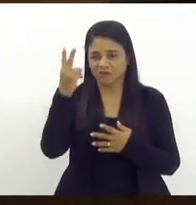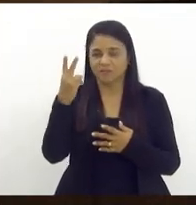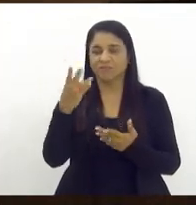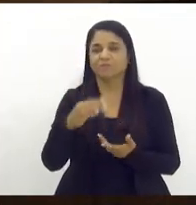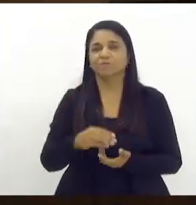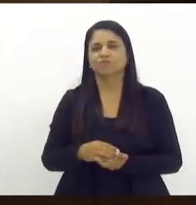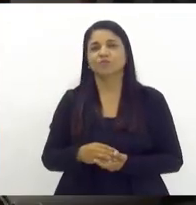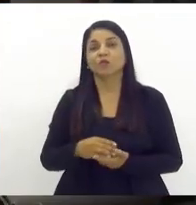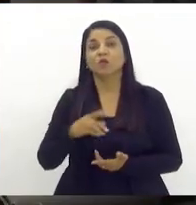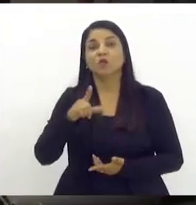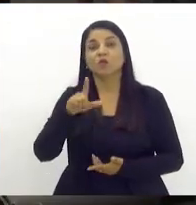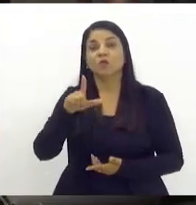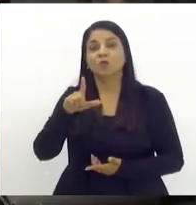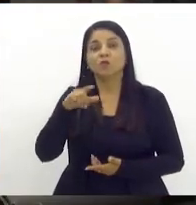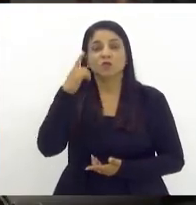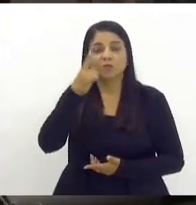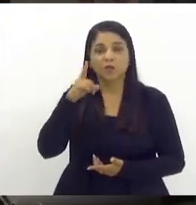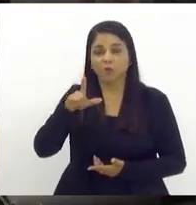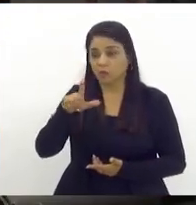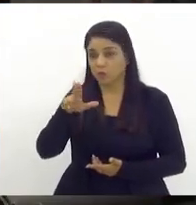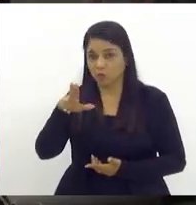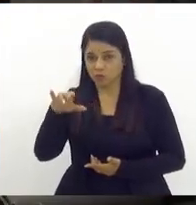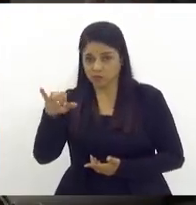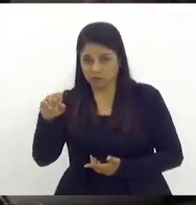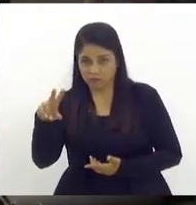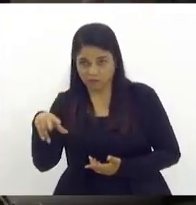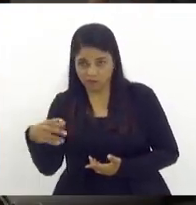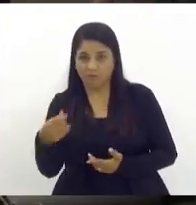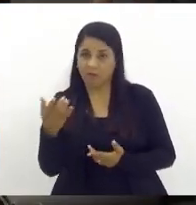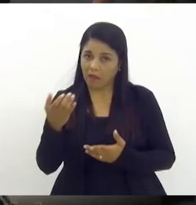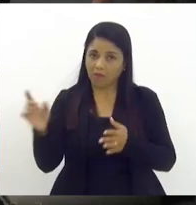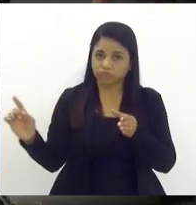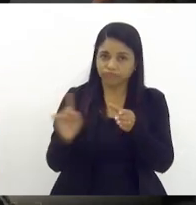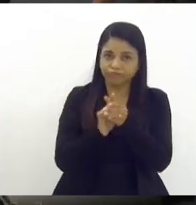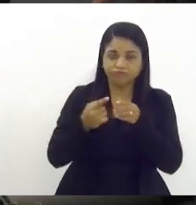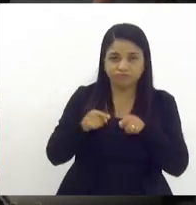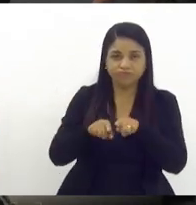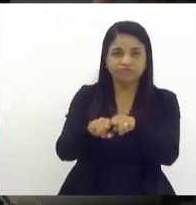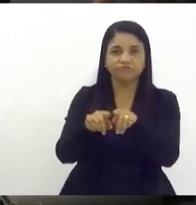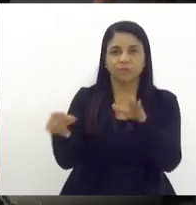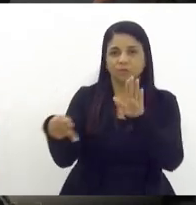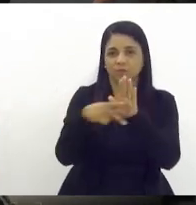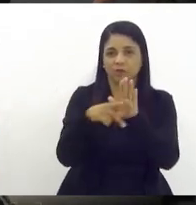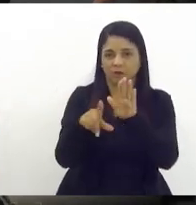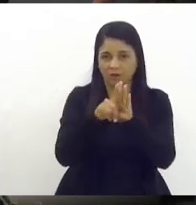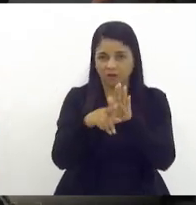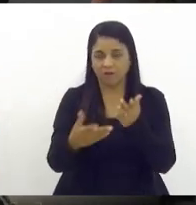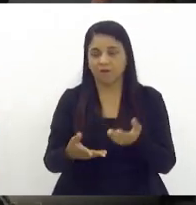Galhaço, Lucinha. Aqui, ó. Isso. GAGLI.